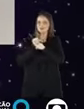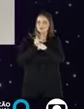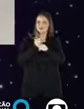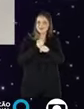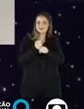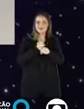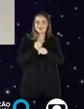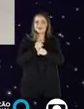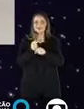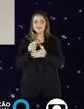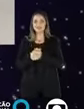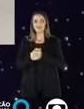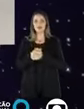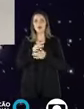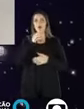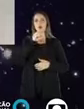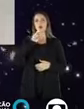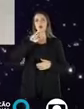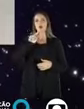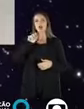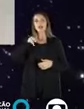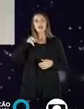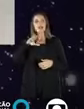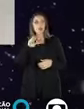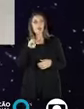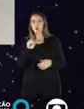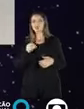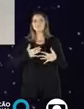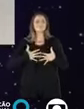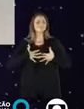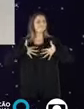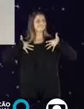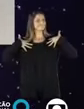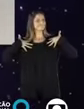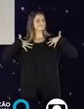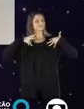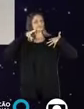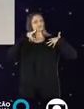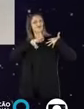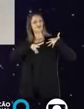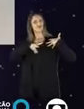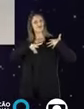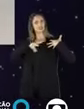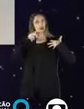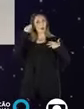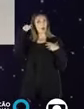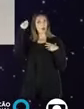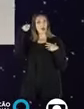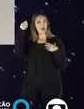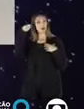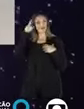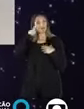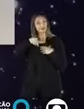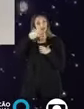Com a questão do orgânico, é um orgulho a gente ver um cara que é um grande ator como ele